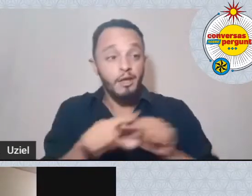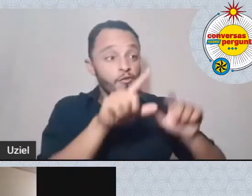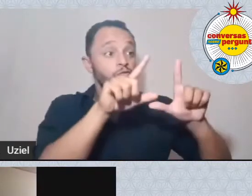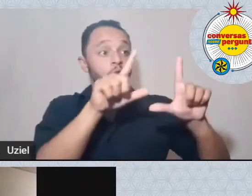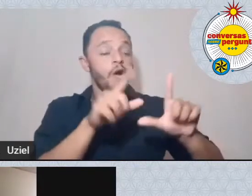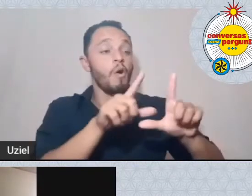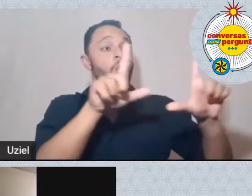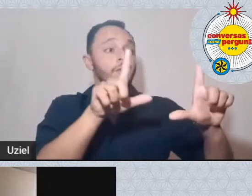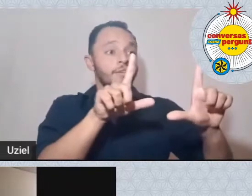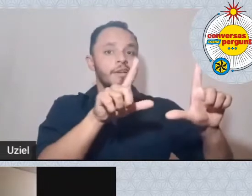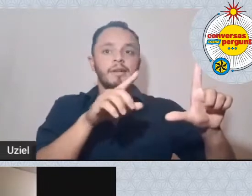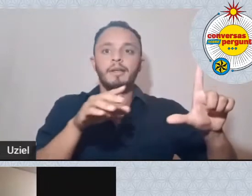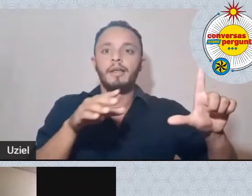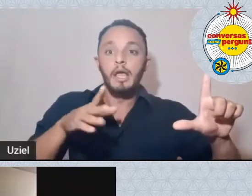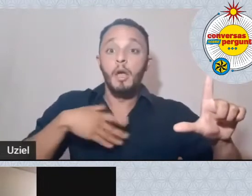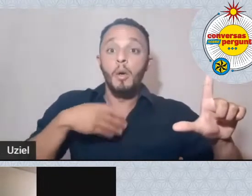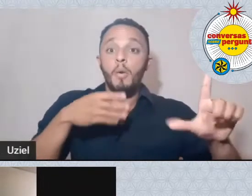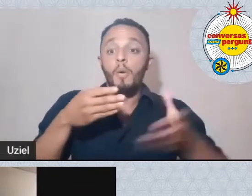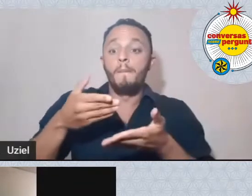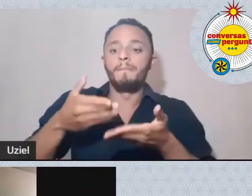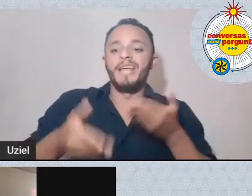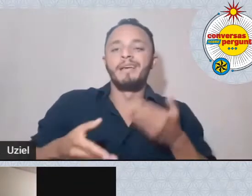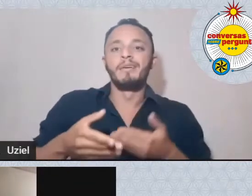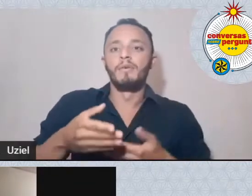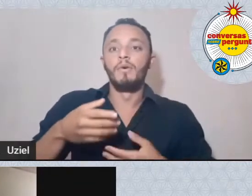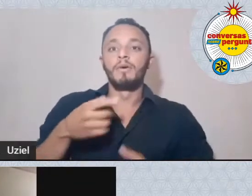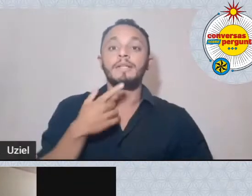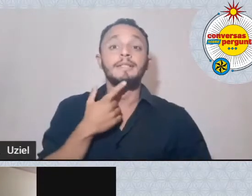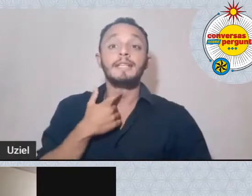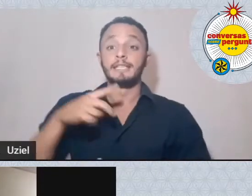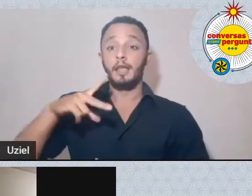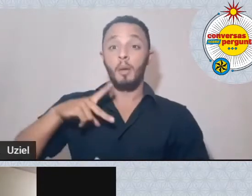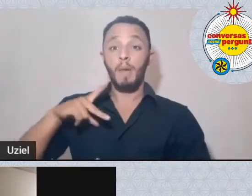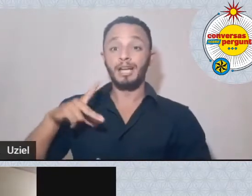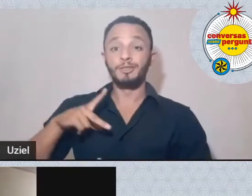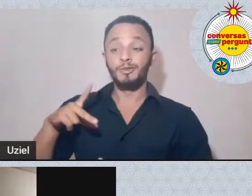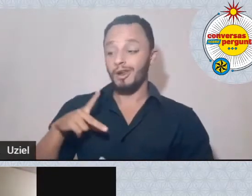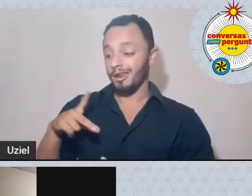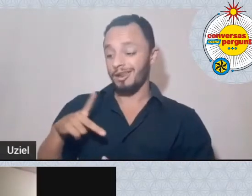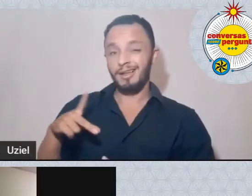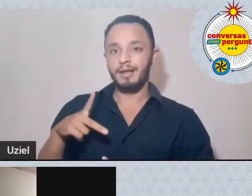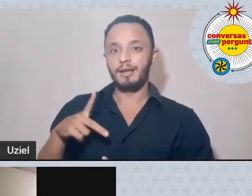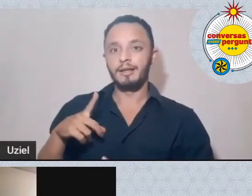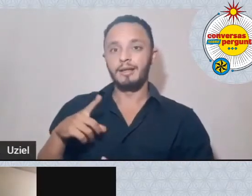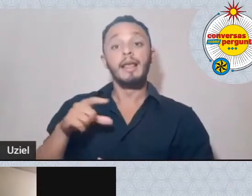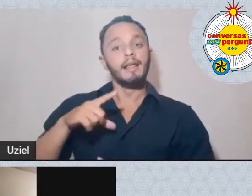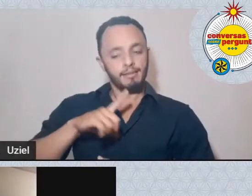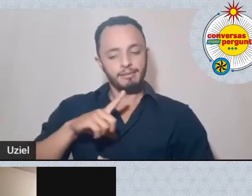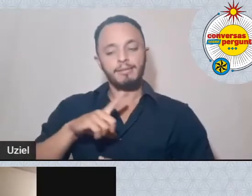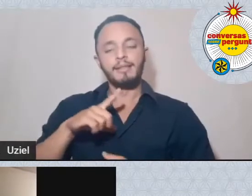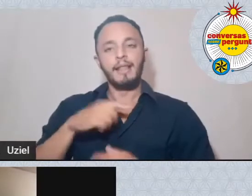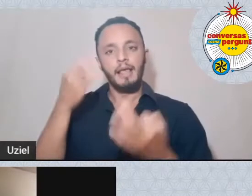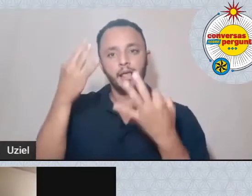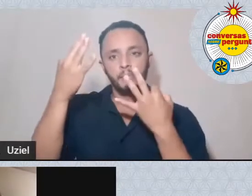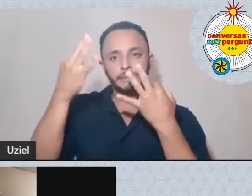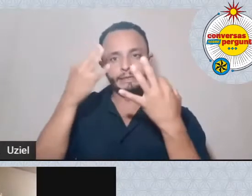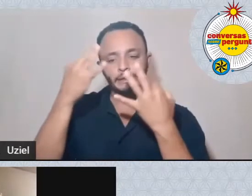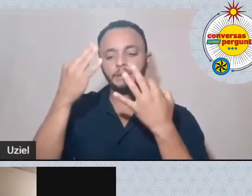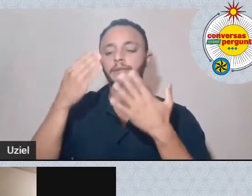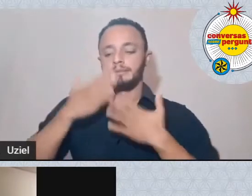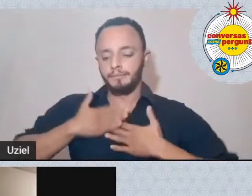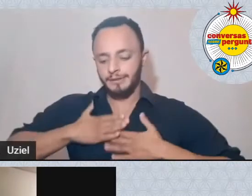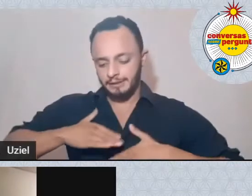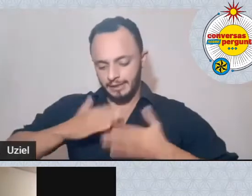cafezinho, eu perco o hiato, eu perco o intervalo. Né? Esse intervalo é muito importante para a restauração psíquica. Né? Quando você